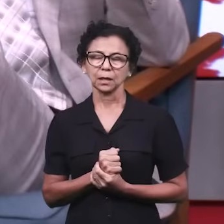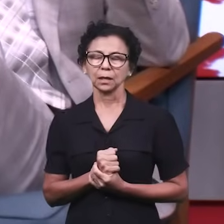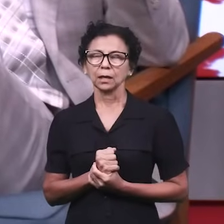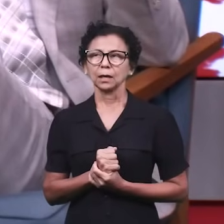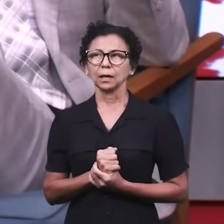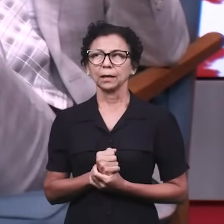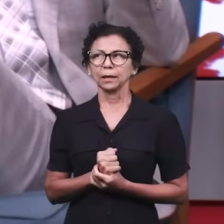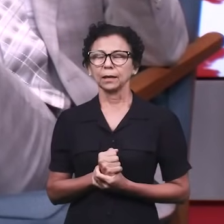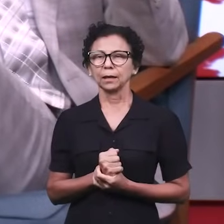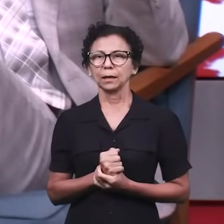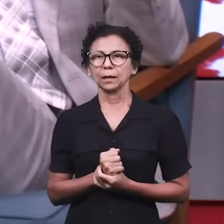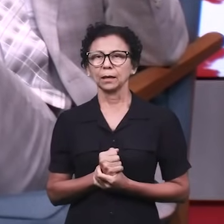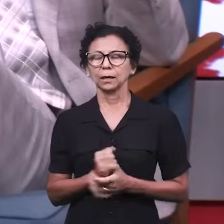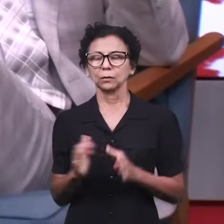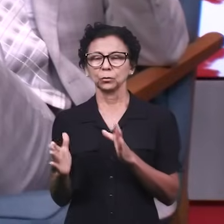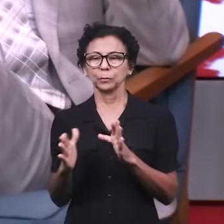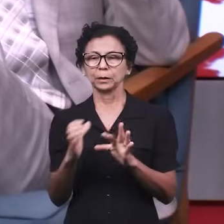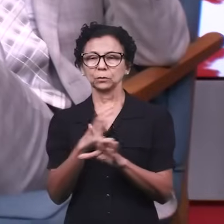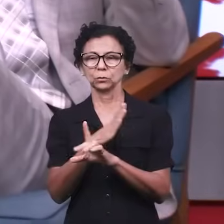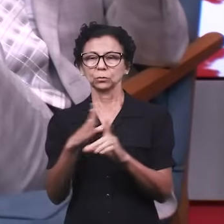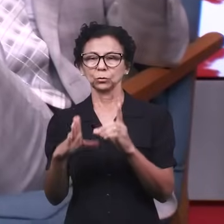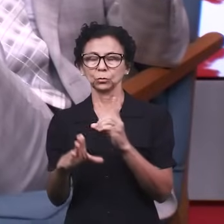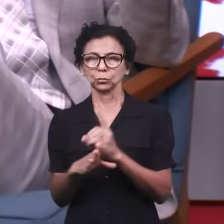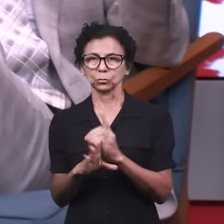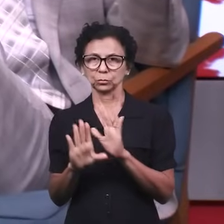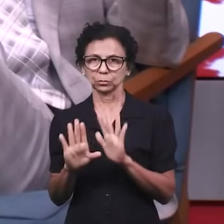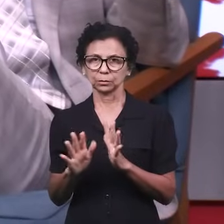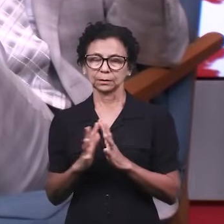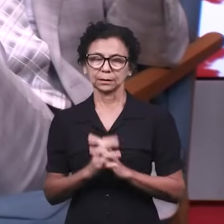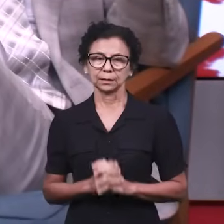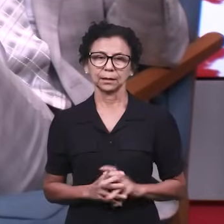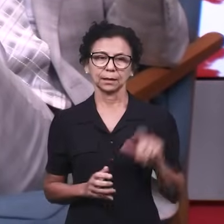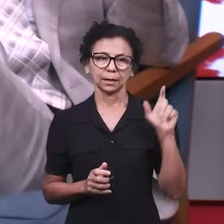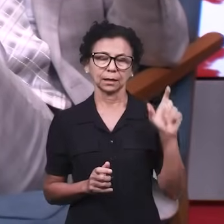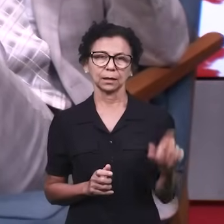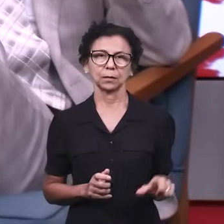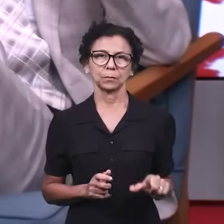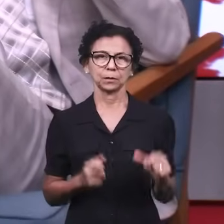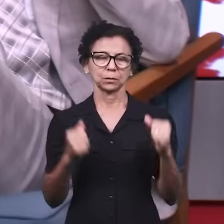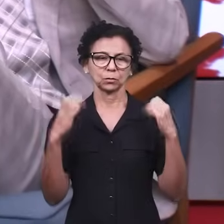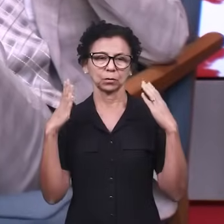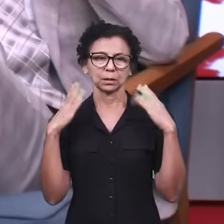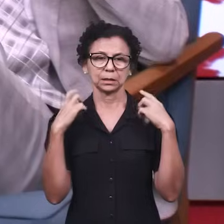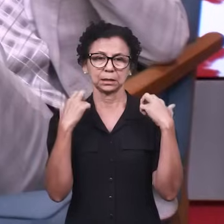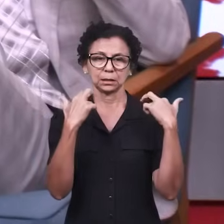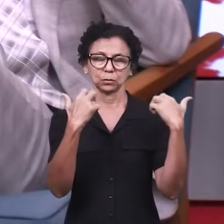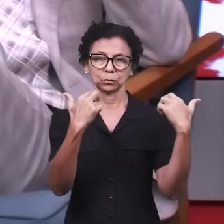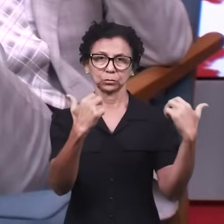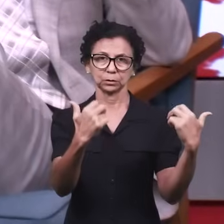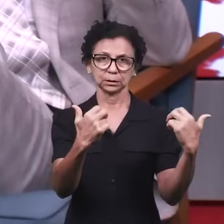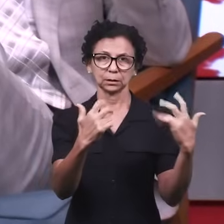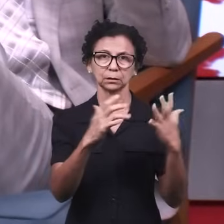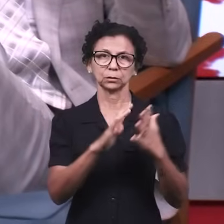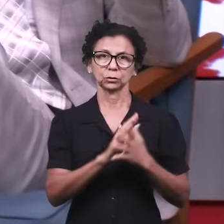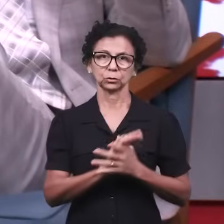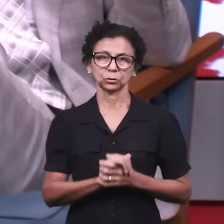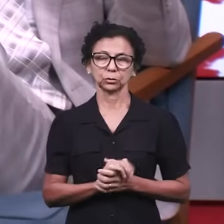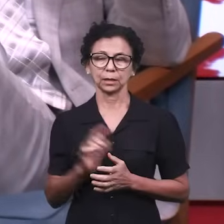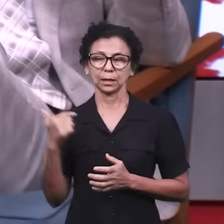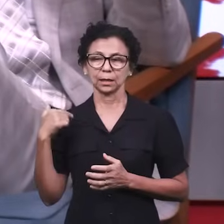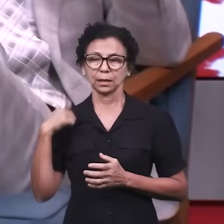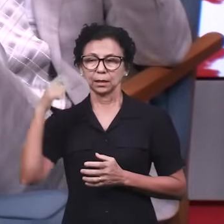durante um culto, o irmão está falando em línguas e eu vou interpretar, eu digo, minha